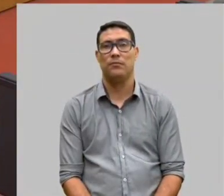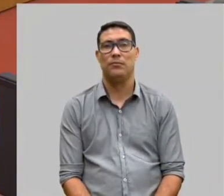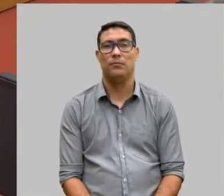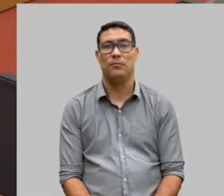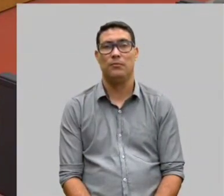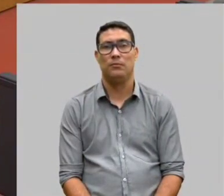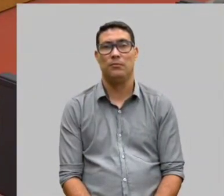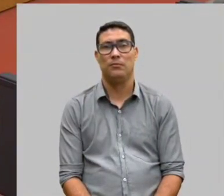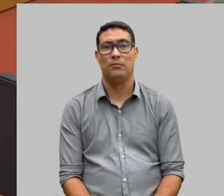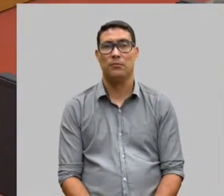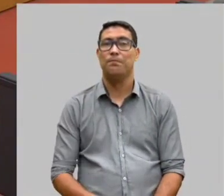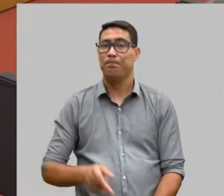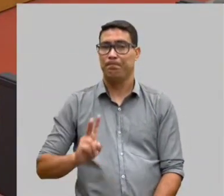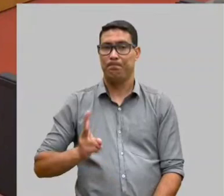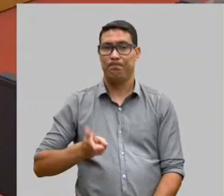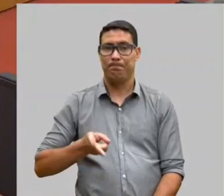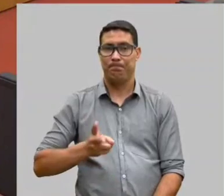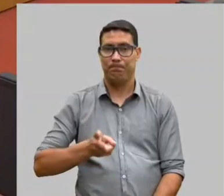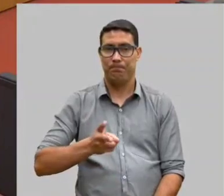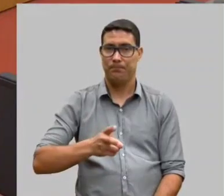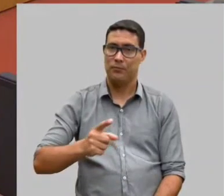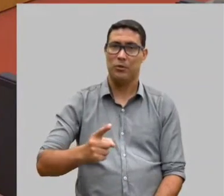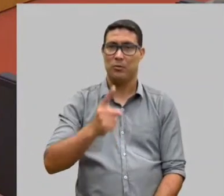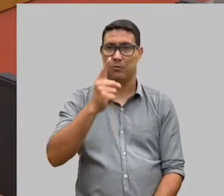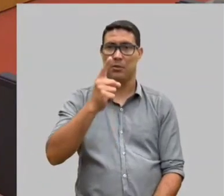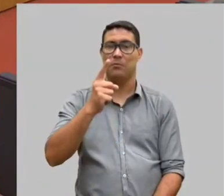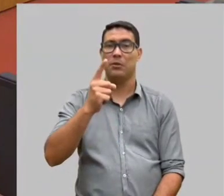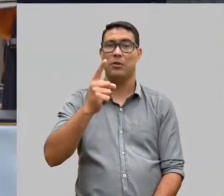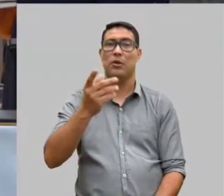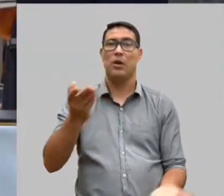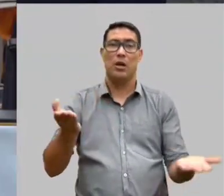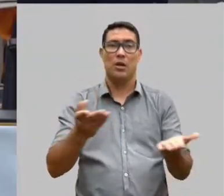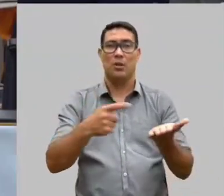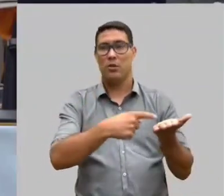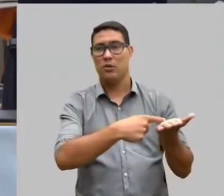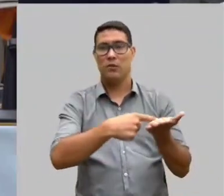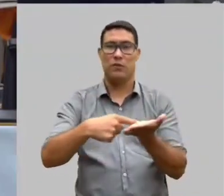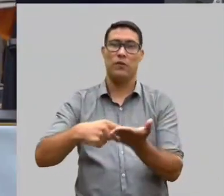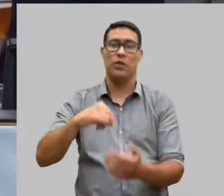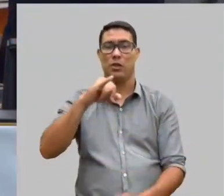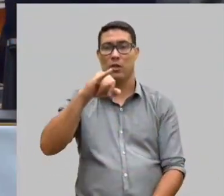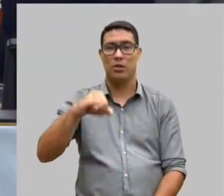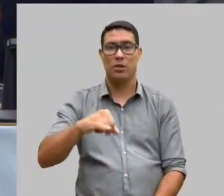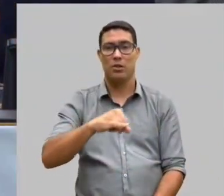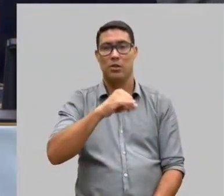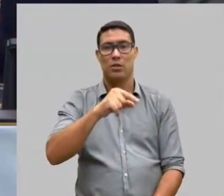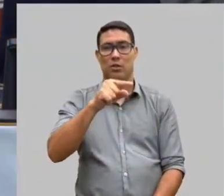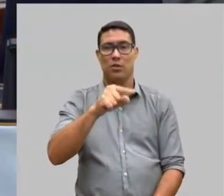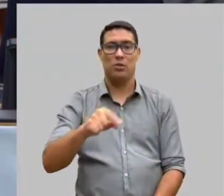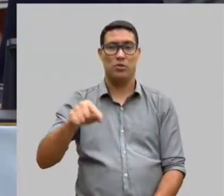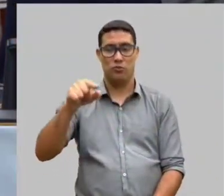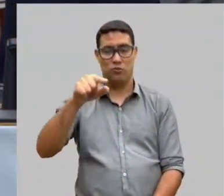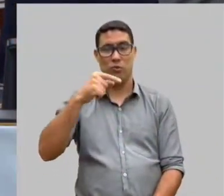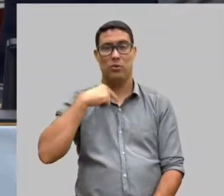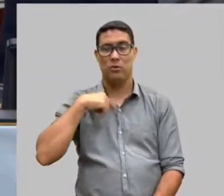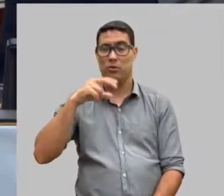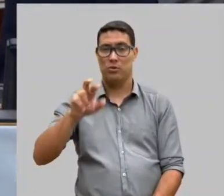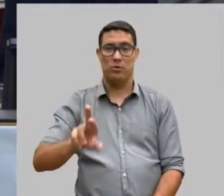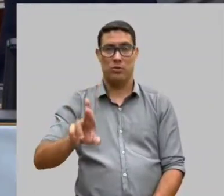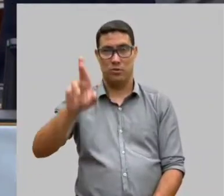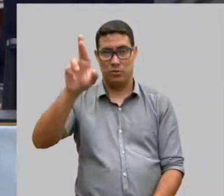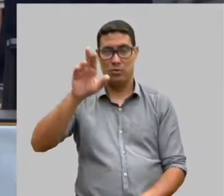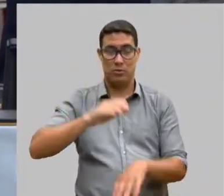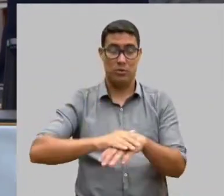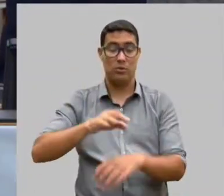dando continuidade ao ao primeiro painel convidamos Senor João Batista Soares diretor do Sindicato dos Servidores do de